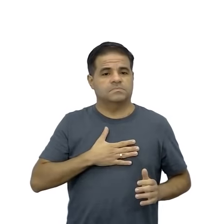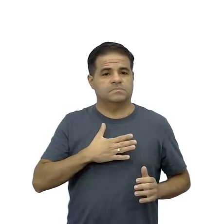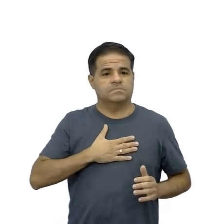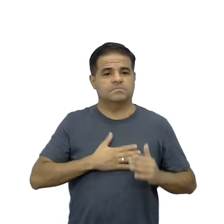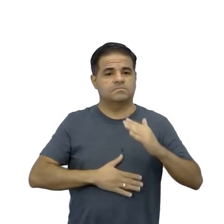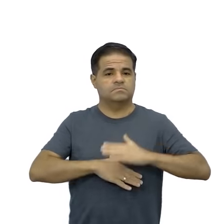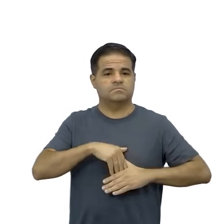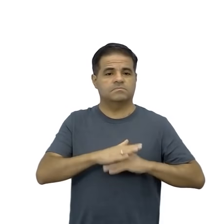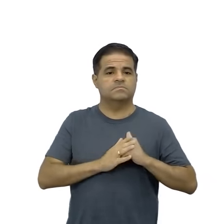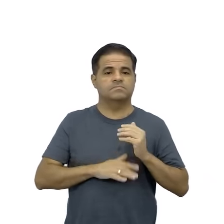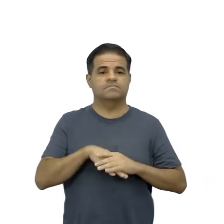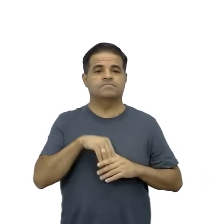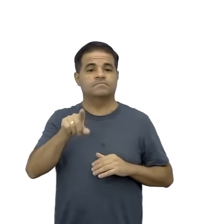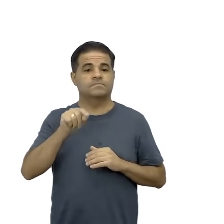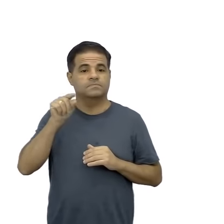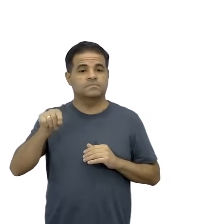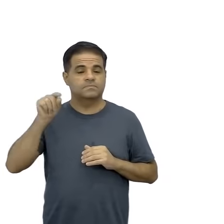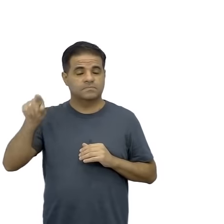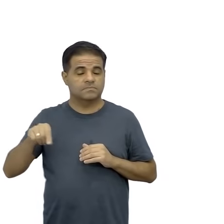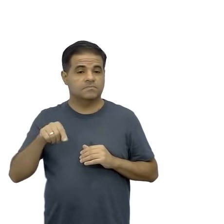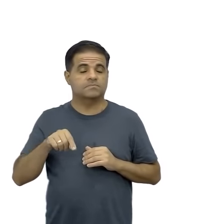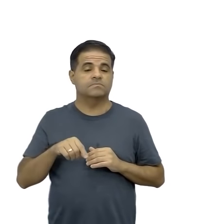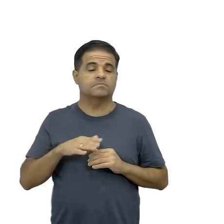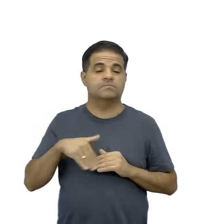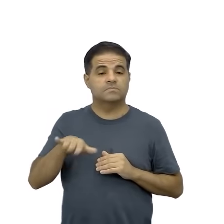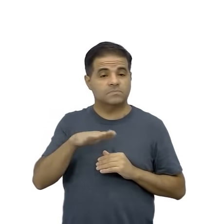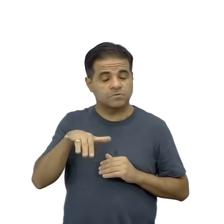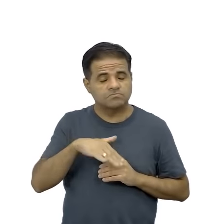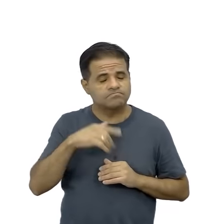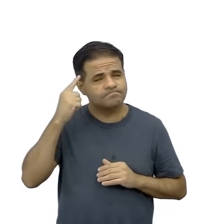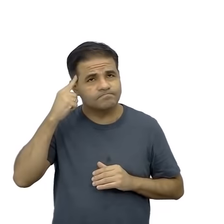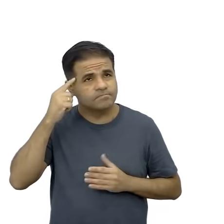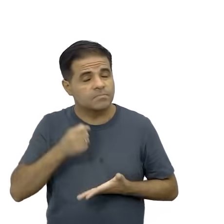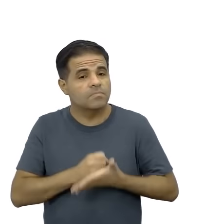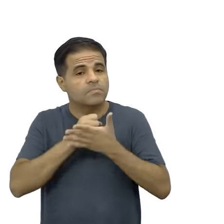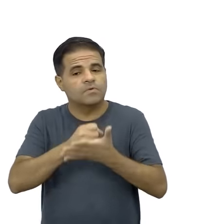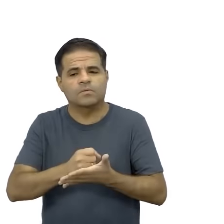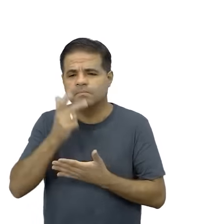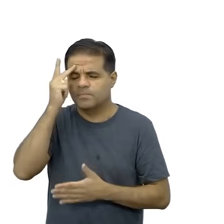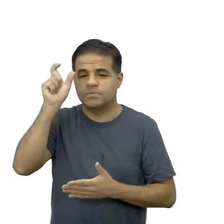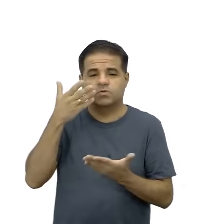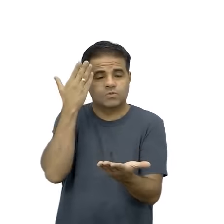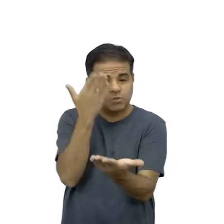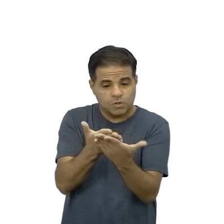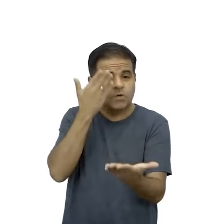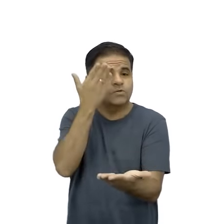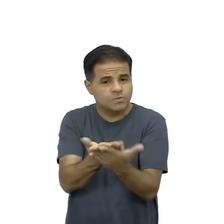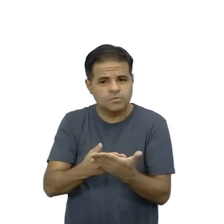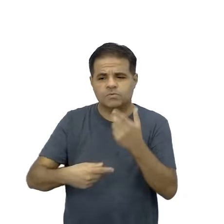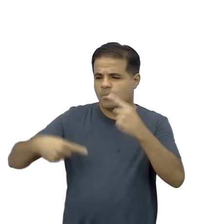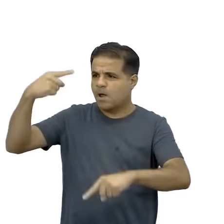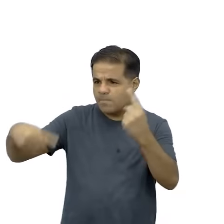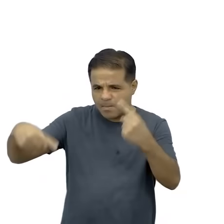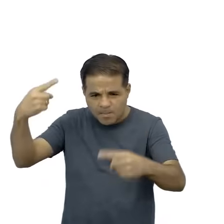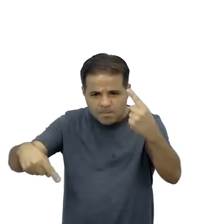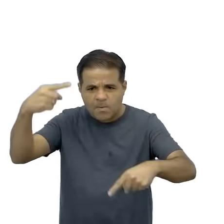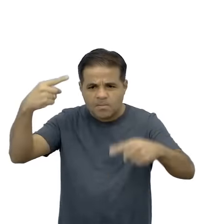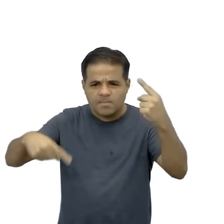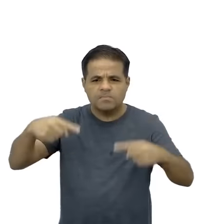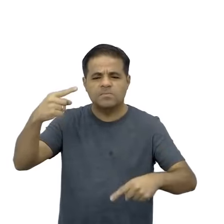habilidade selecionada. Eu seleciono essas questões, levo para o meu estudante, né? Vou discutir com os